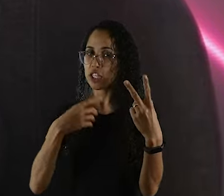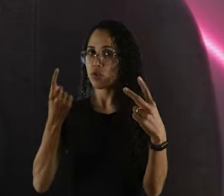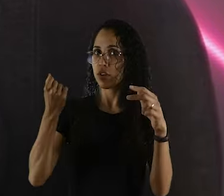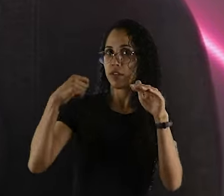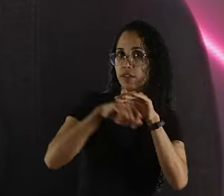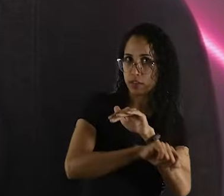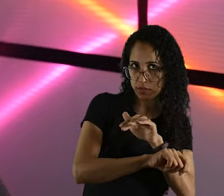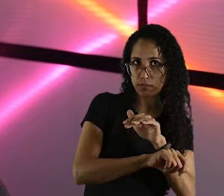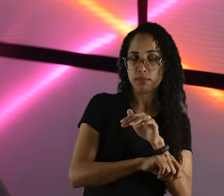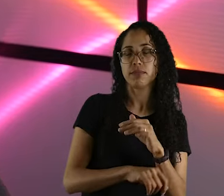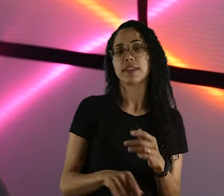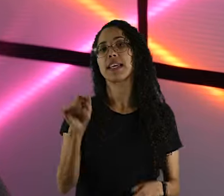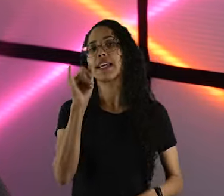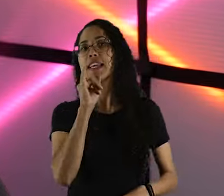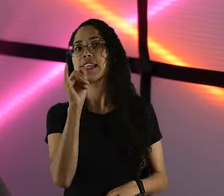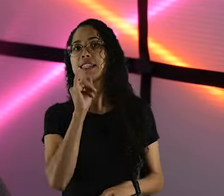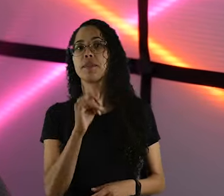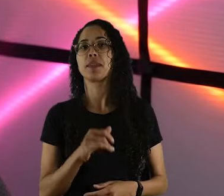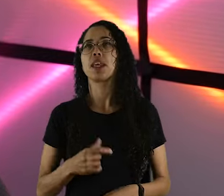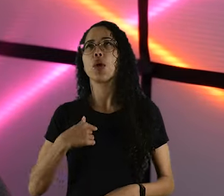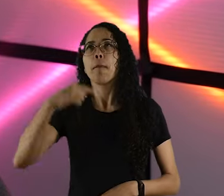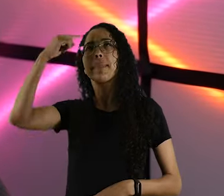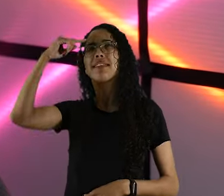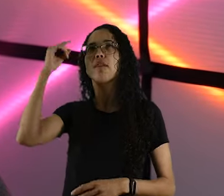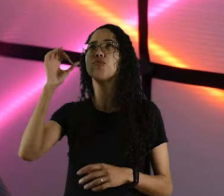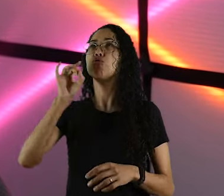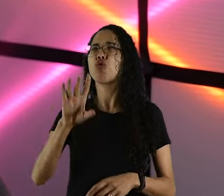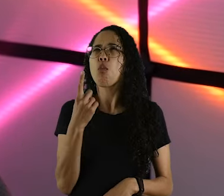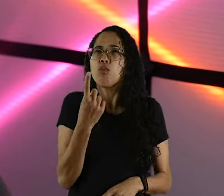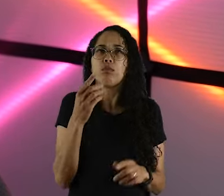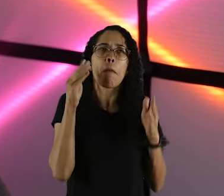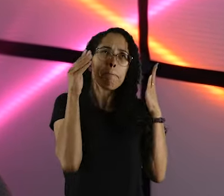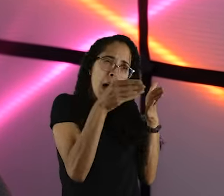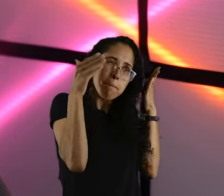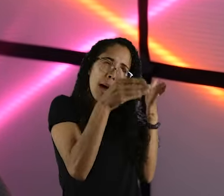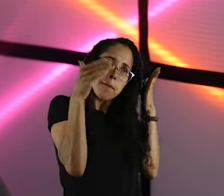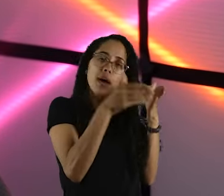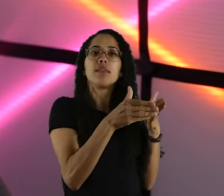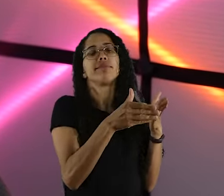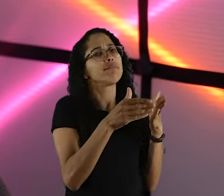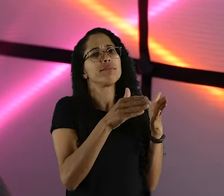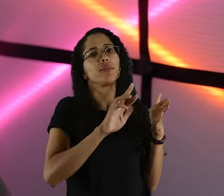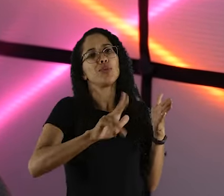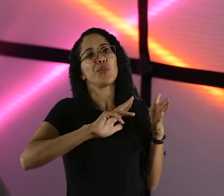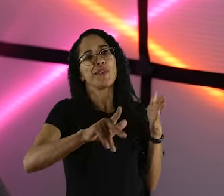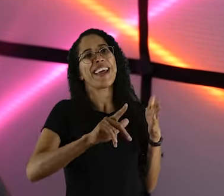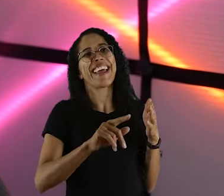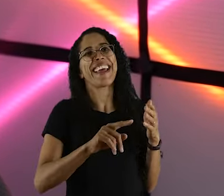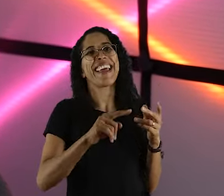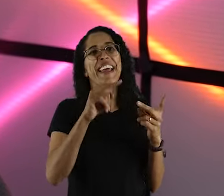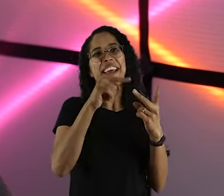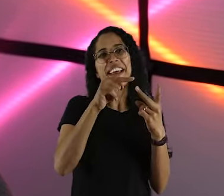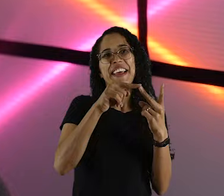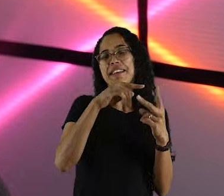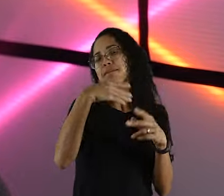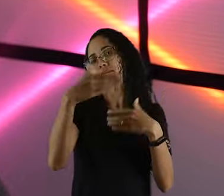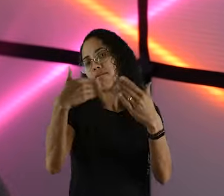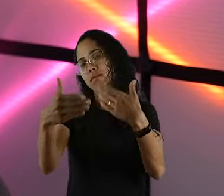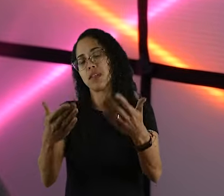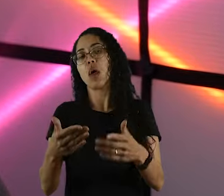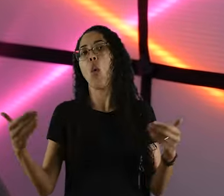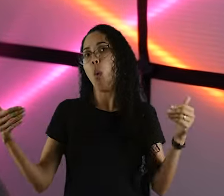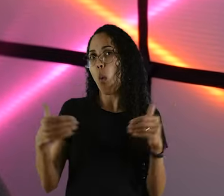investir. Que tu não precisa deixar, eu tinha a impressão de que tu tinha que deixar o dinheiro em uma coisa só e que aquilo ficava imobilizado pelo, sei lá, por quanto tempo,